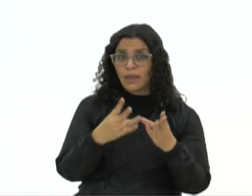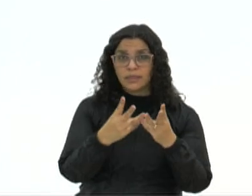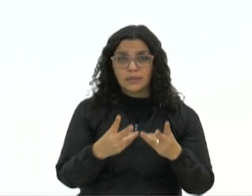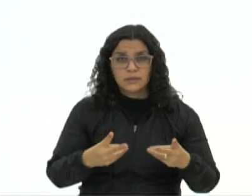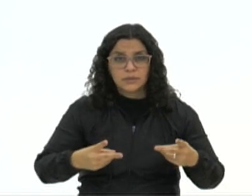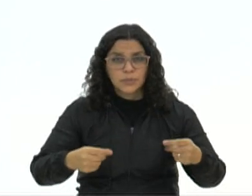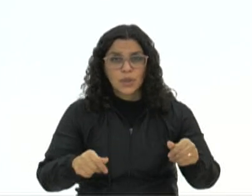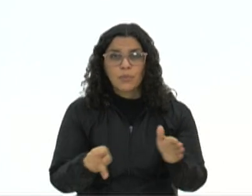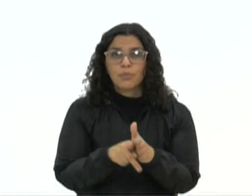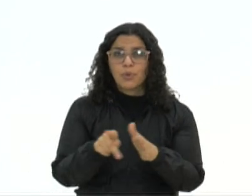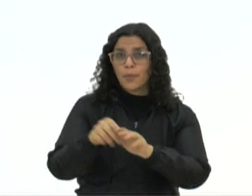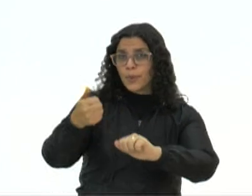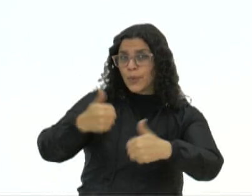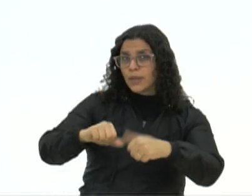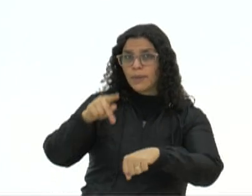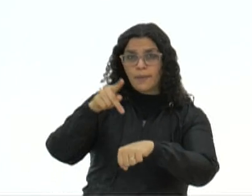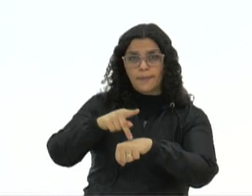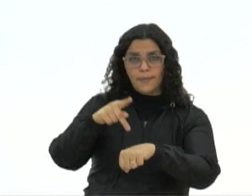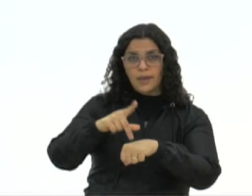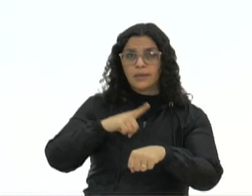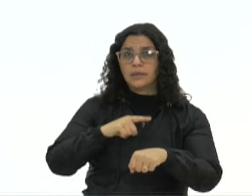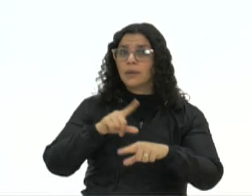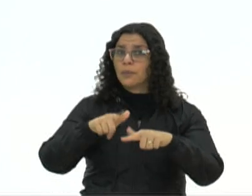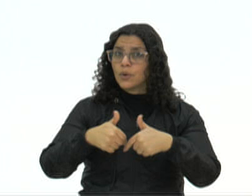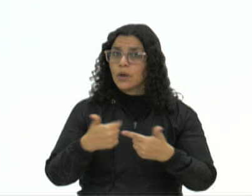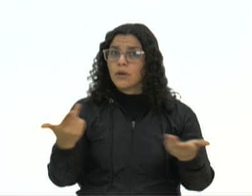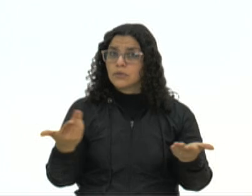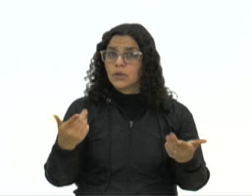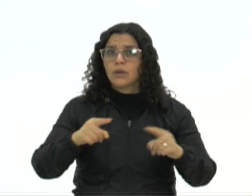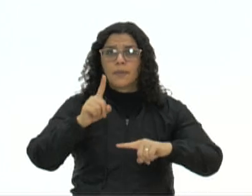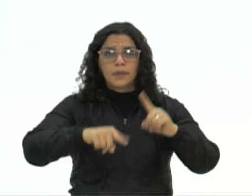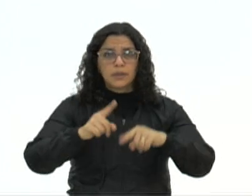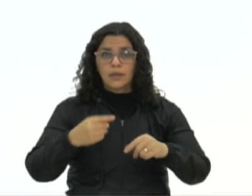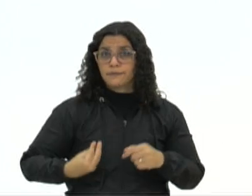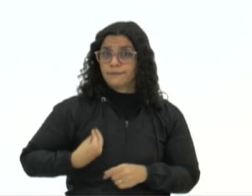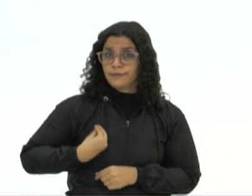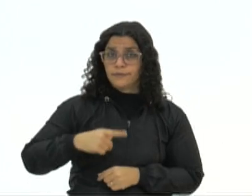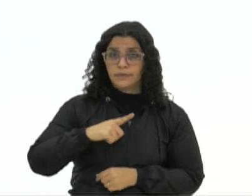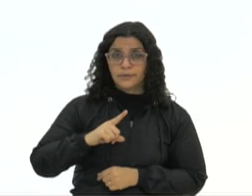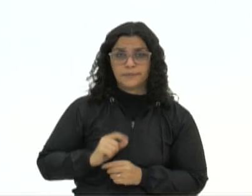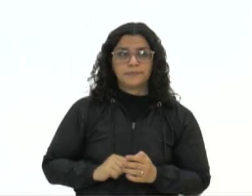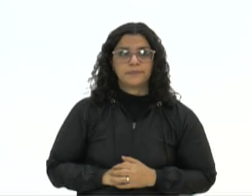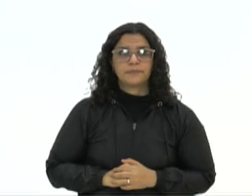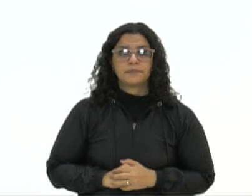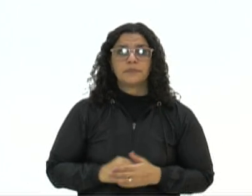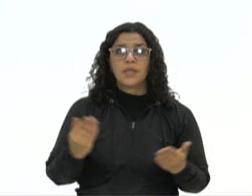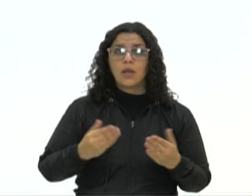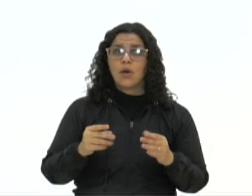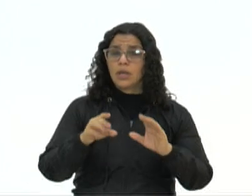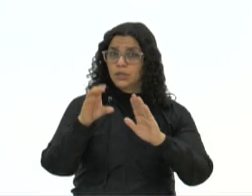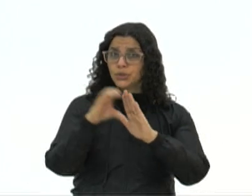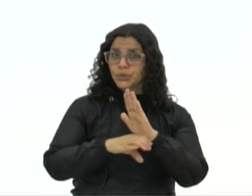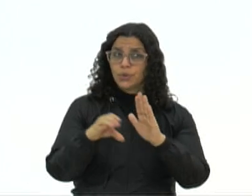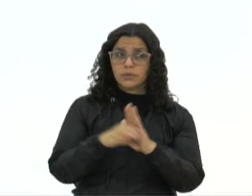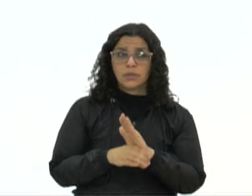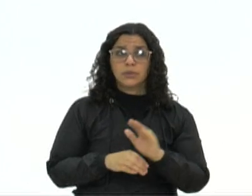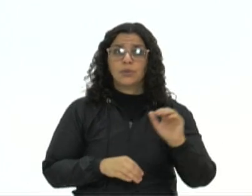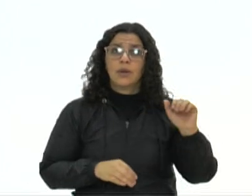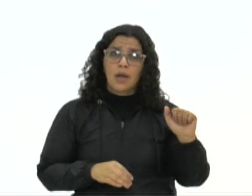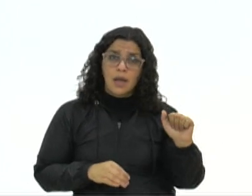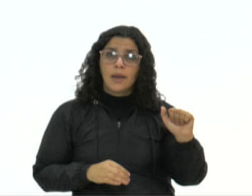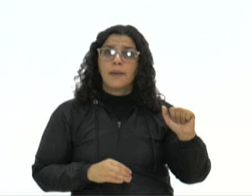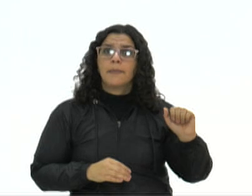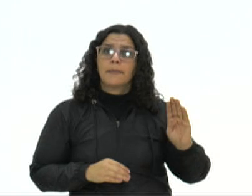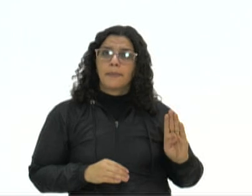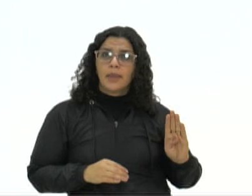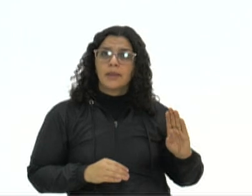na decomposição química das rochas, causadas pelos organismos vivos. Essa definição é do intemperismo químico, na letra